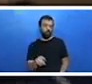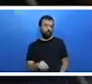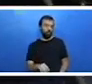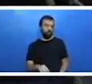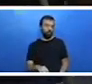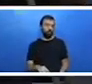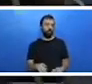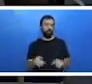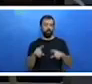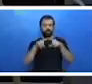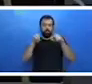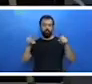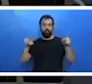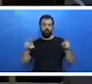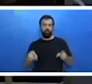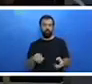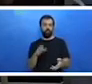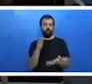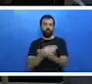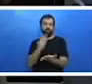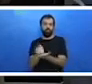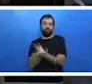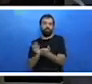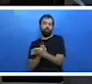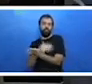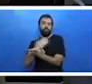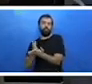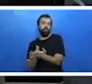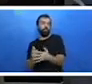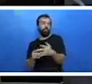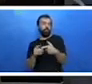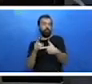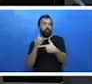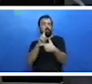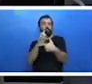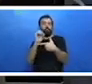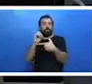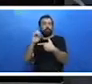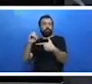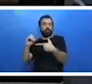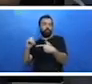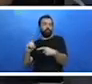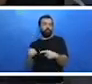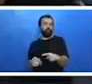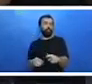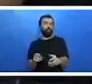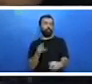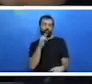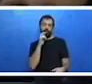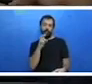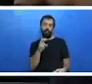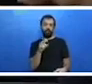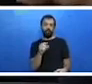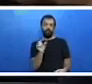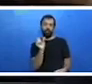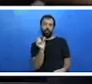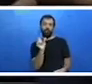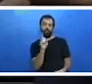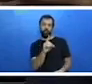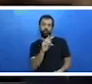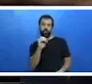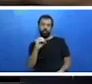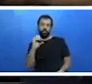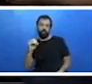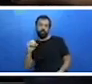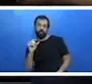Se eu pegar a minha plaquinha e dividir por 100, eu vou ter 100 cubinhos. Olha lá, 100 cubinhos,